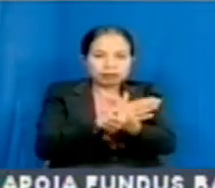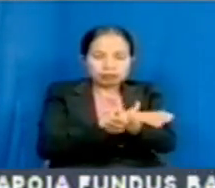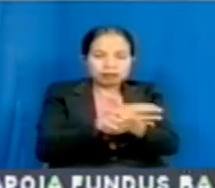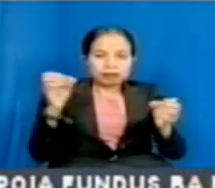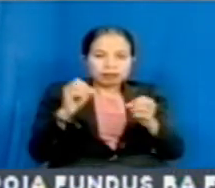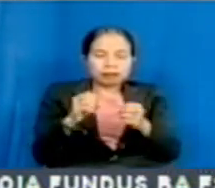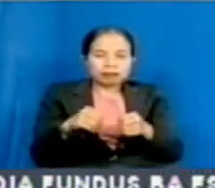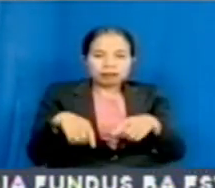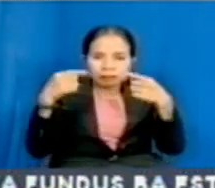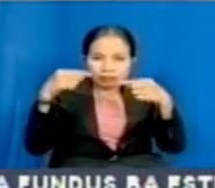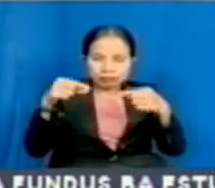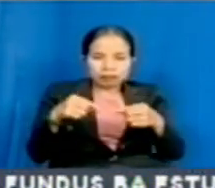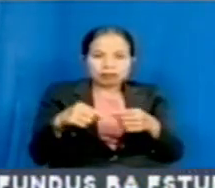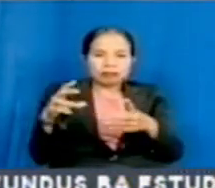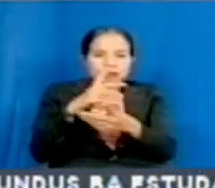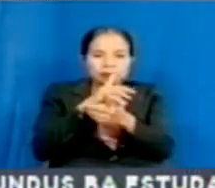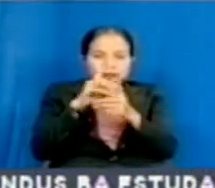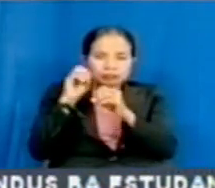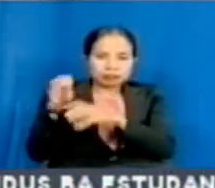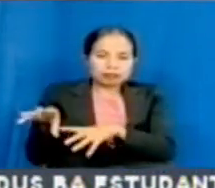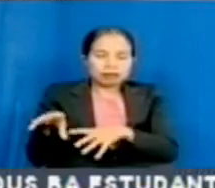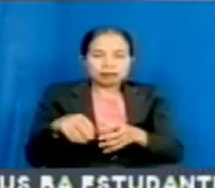o suket malu, no destrói malu.